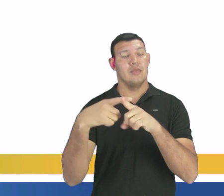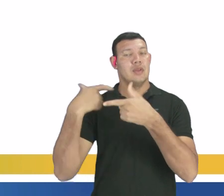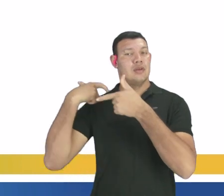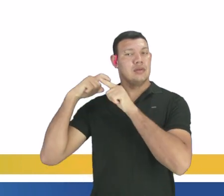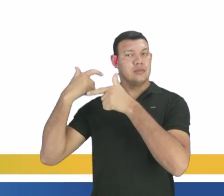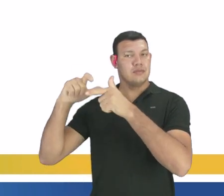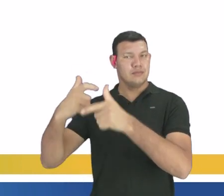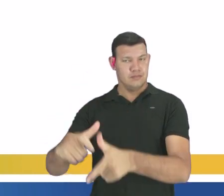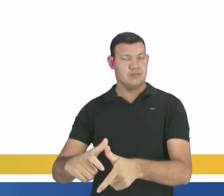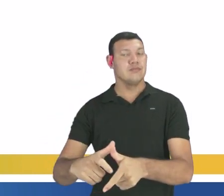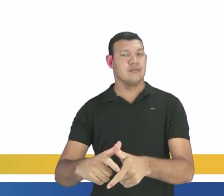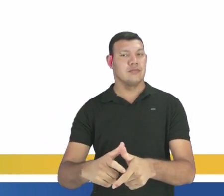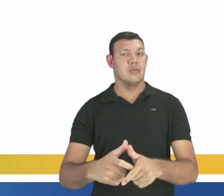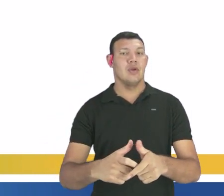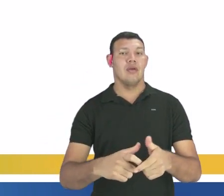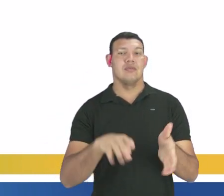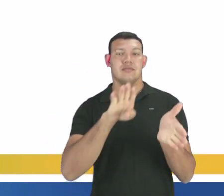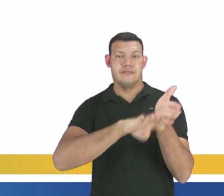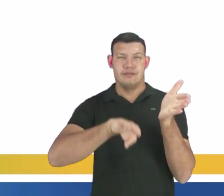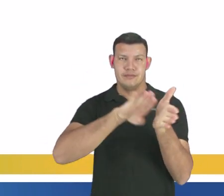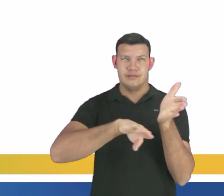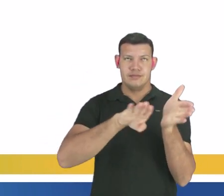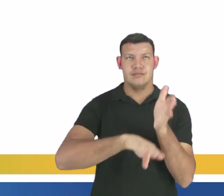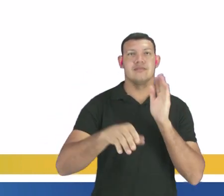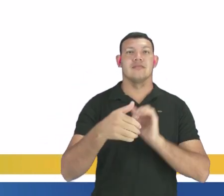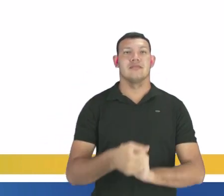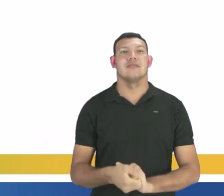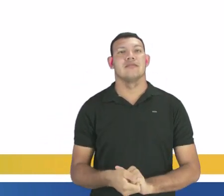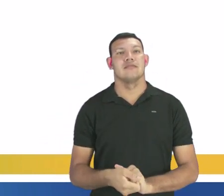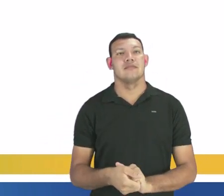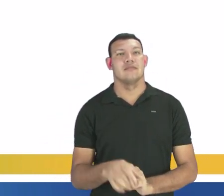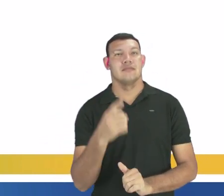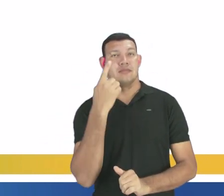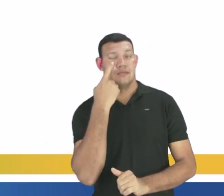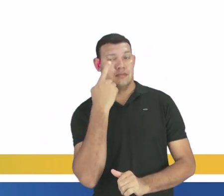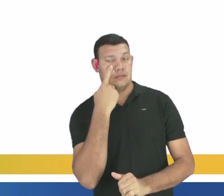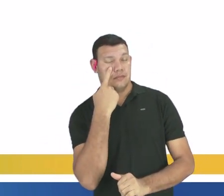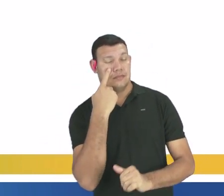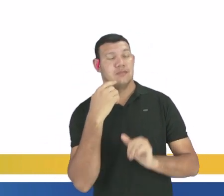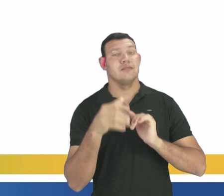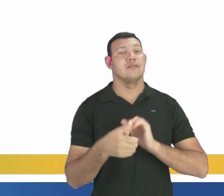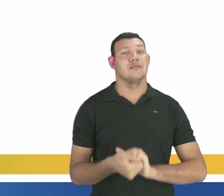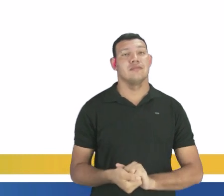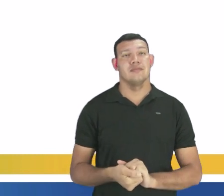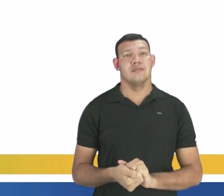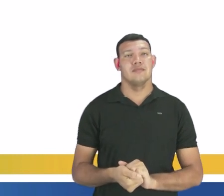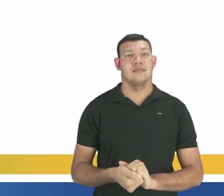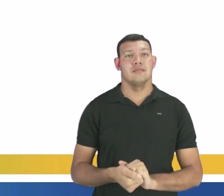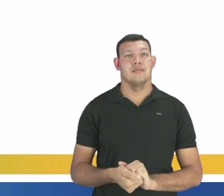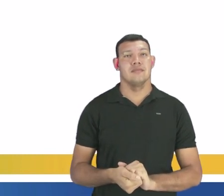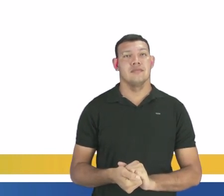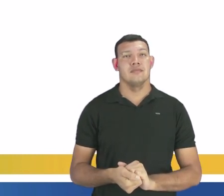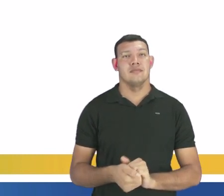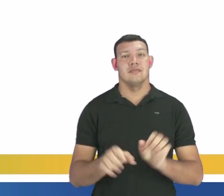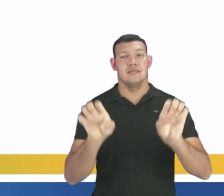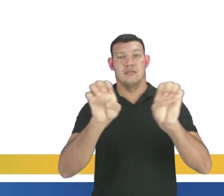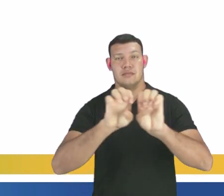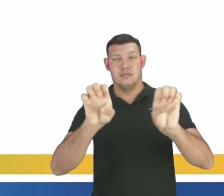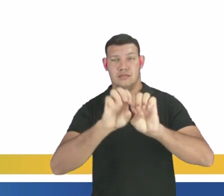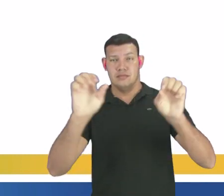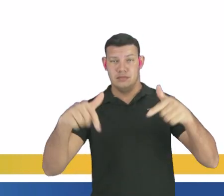e fatoramos o polinômio e obtemos a seguinte sentença. Então, observe aí que nós temos uma equação do segundo